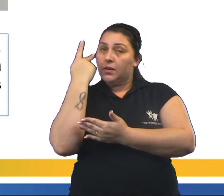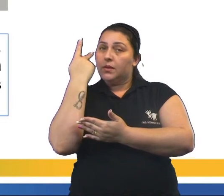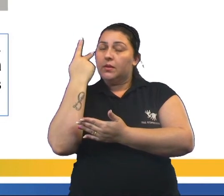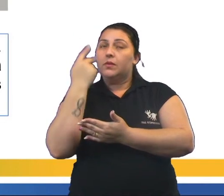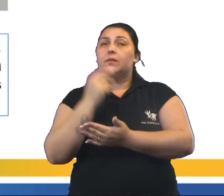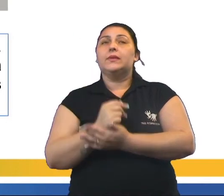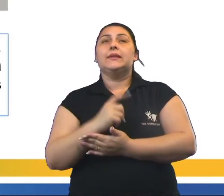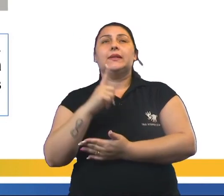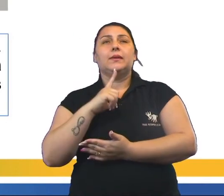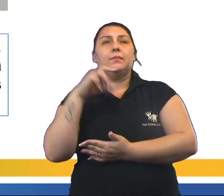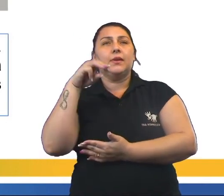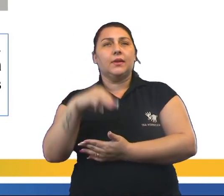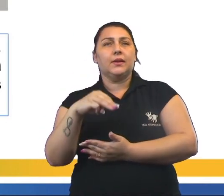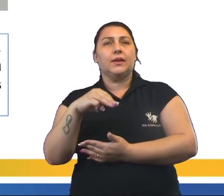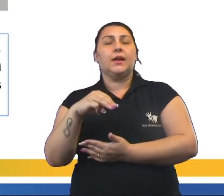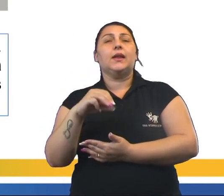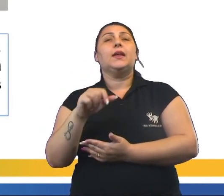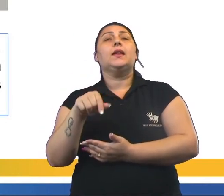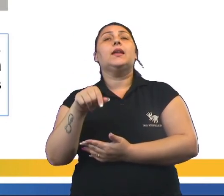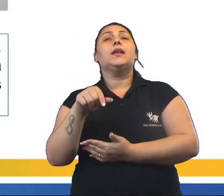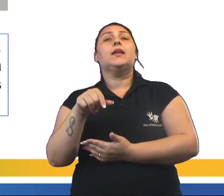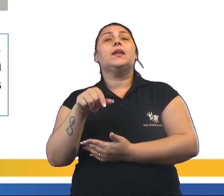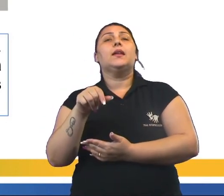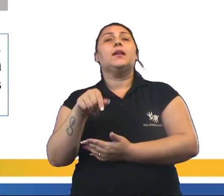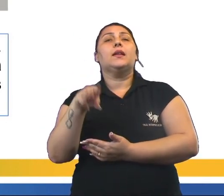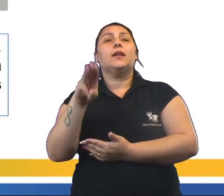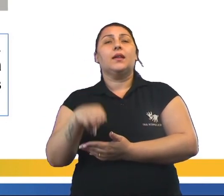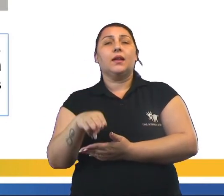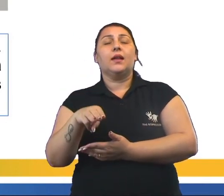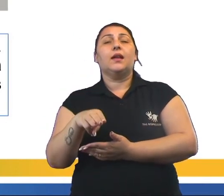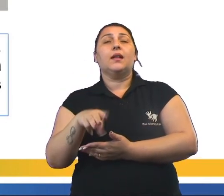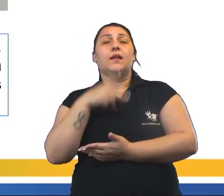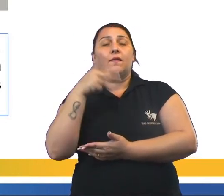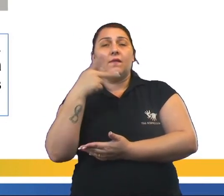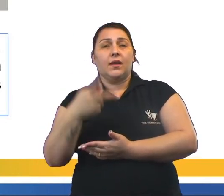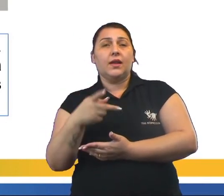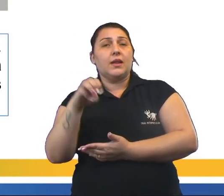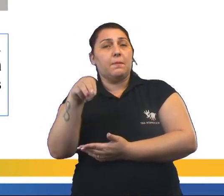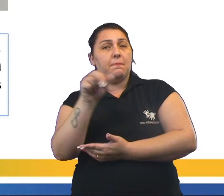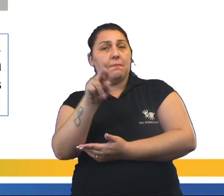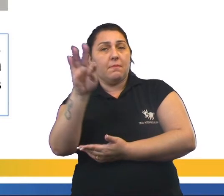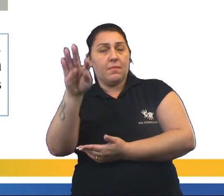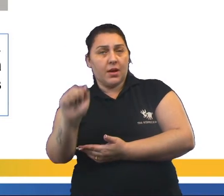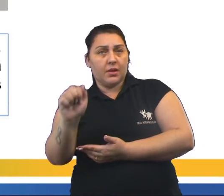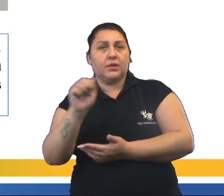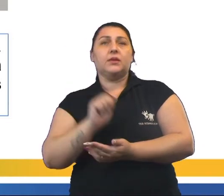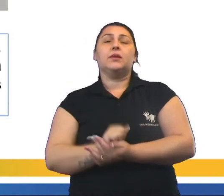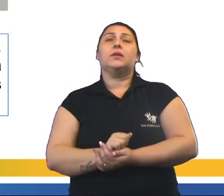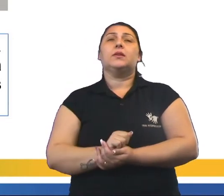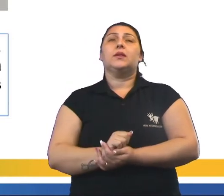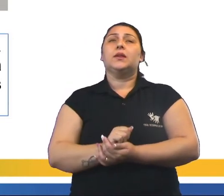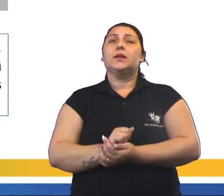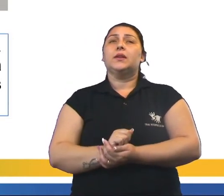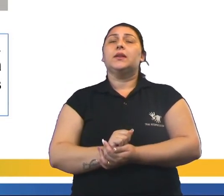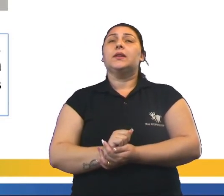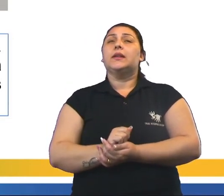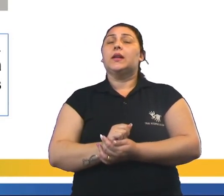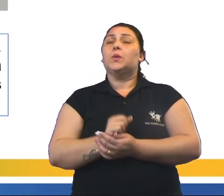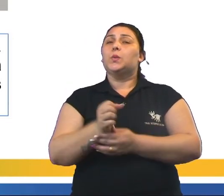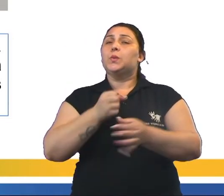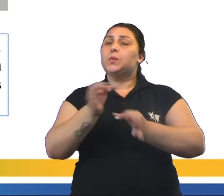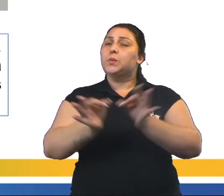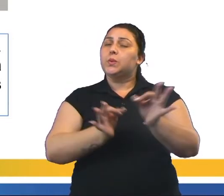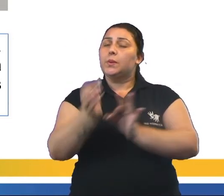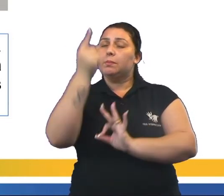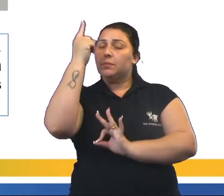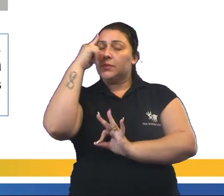entrevistador. E temos aí M para indicar que se trata da fala da Marta, tá bom? Toda entrevista é elaborada